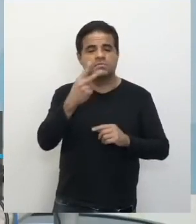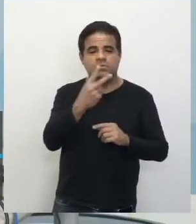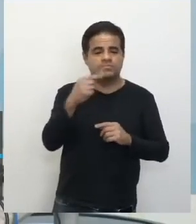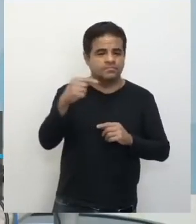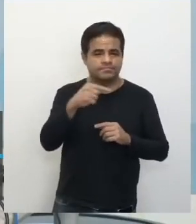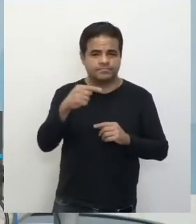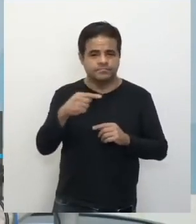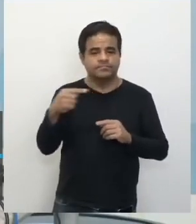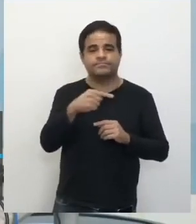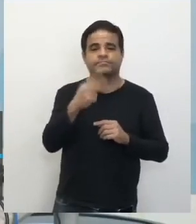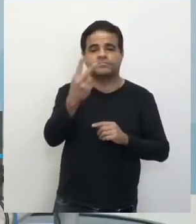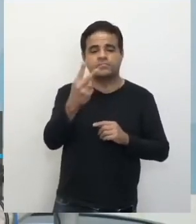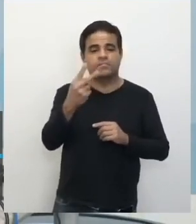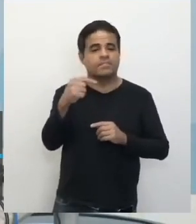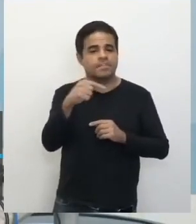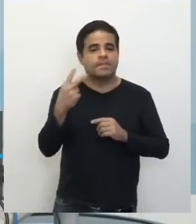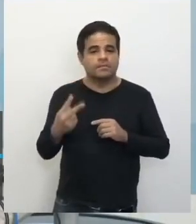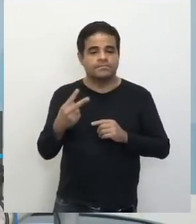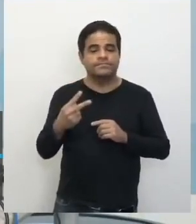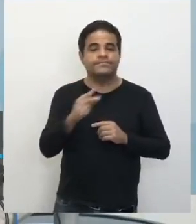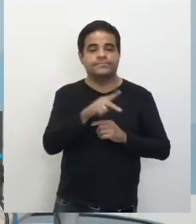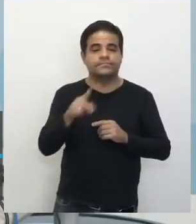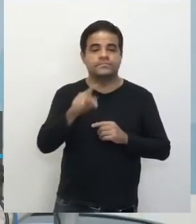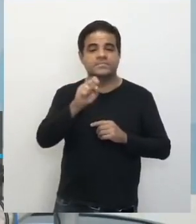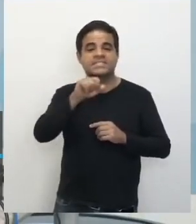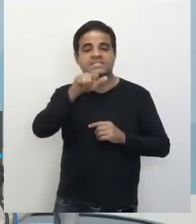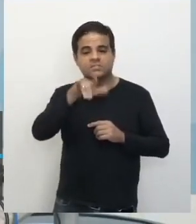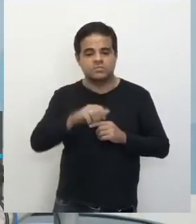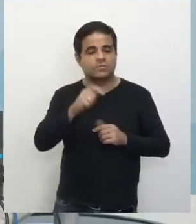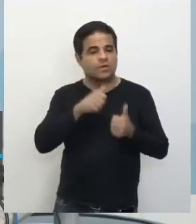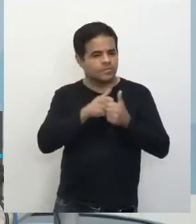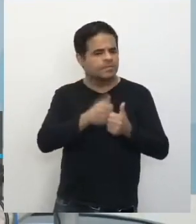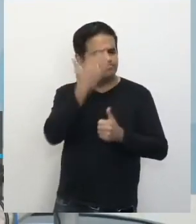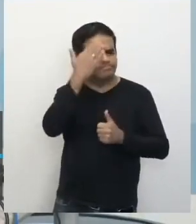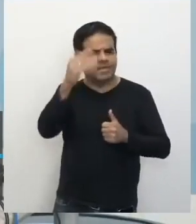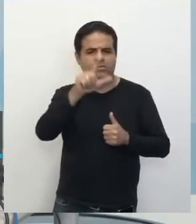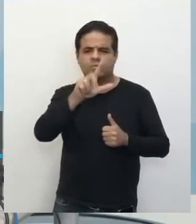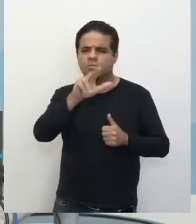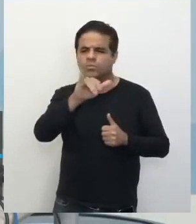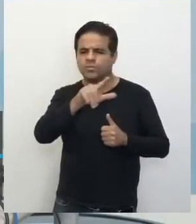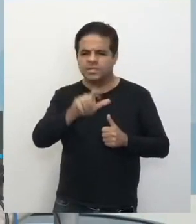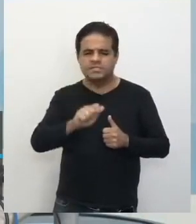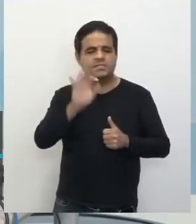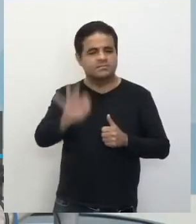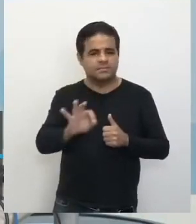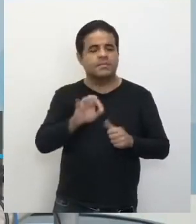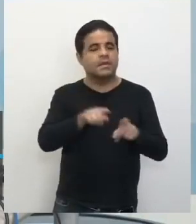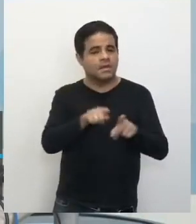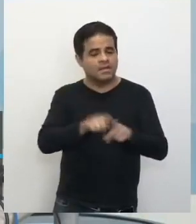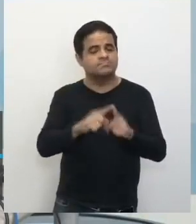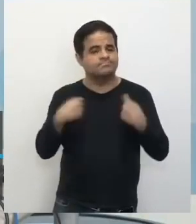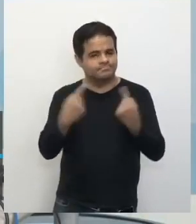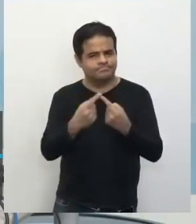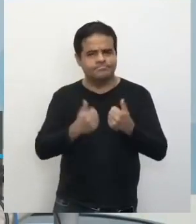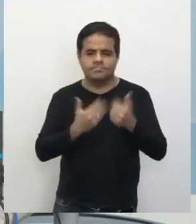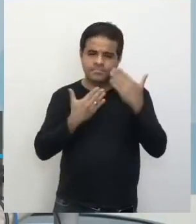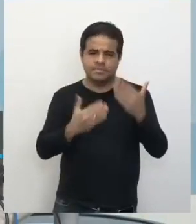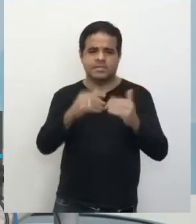menos Y menos 2. Tá lá com a professora Silvia acompanhando. Obrigado, Luísa. Obrigado a Silvia também, tá?